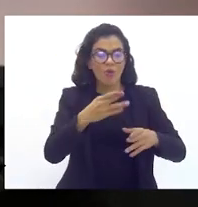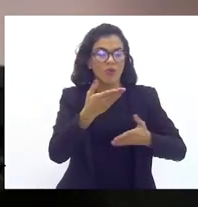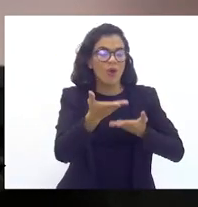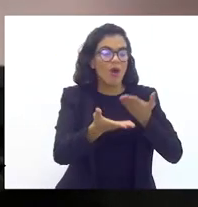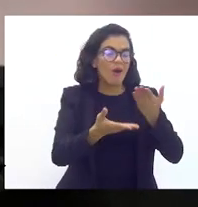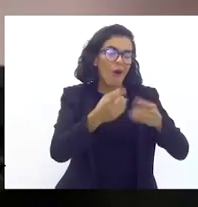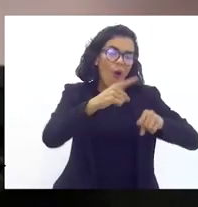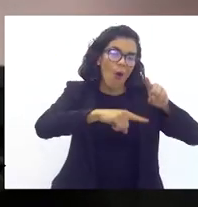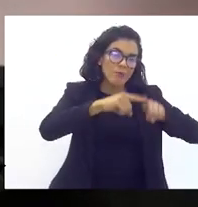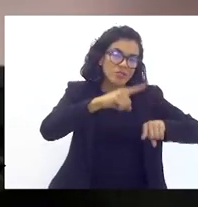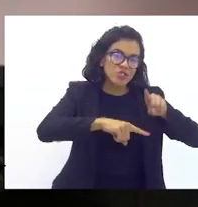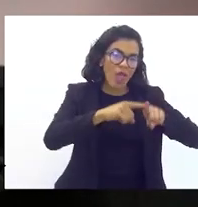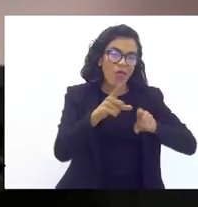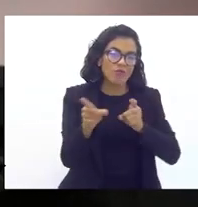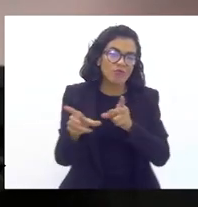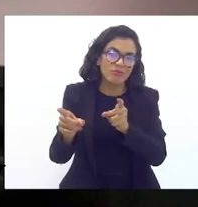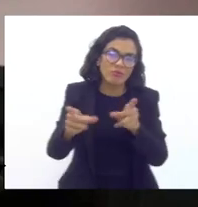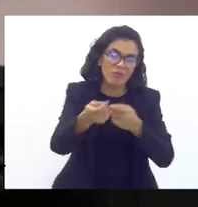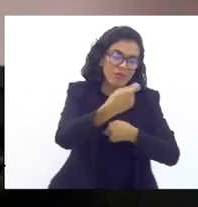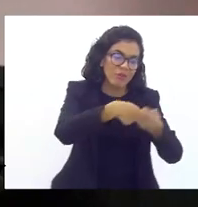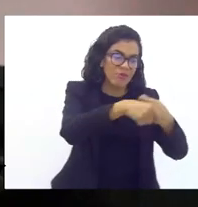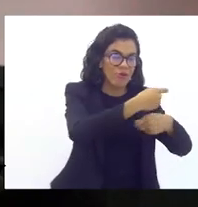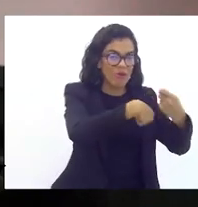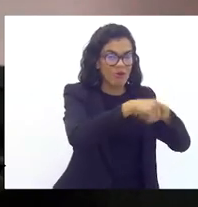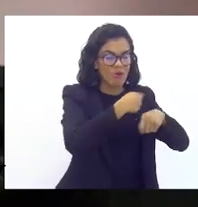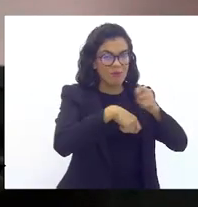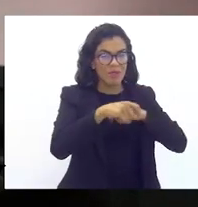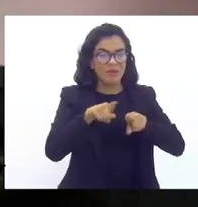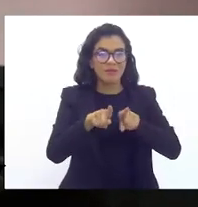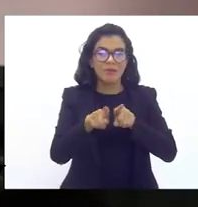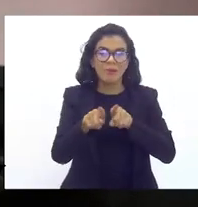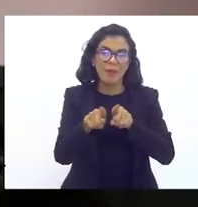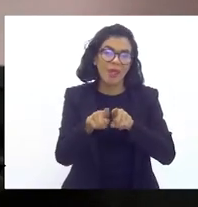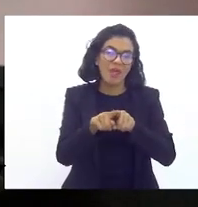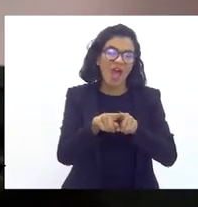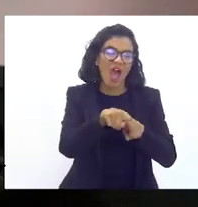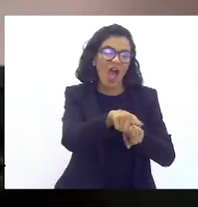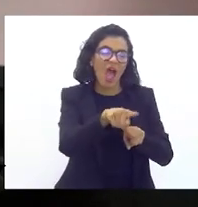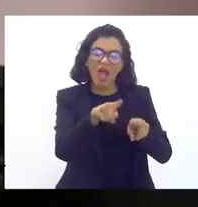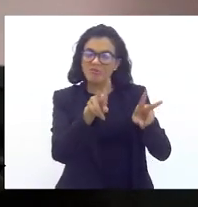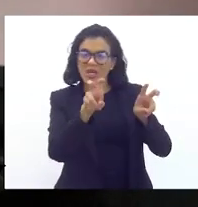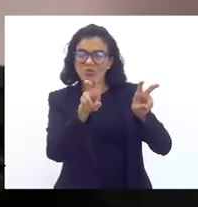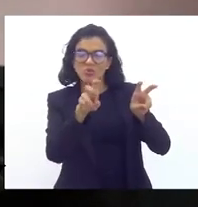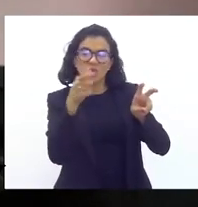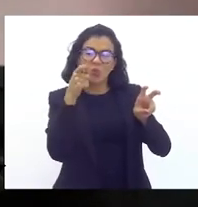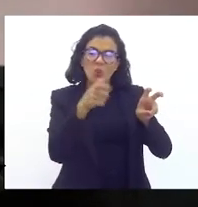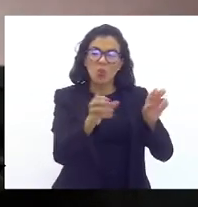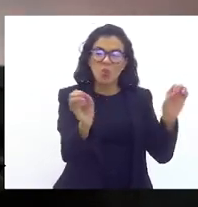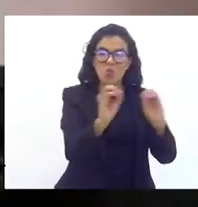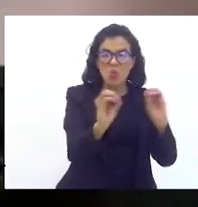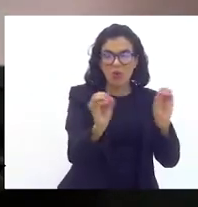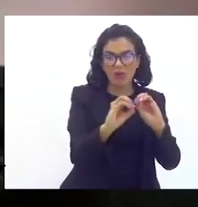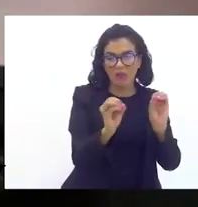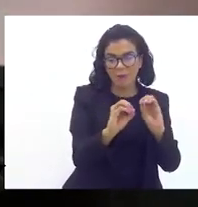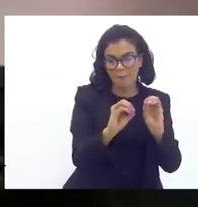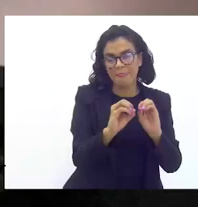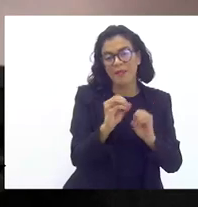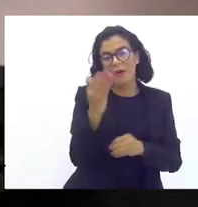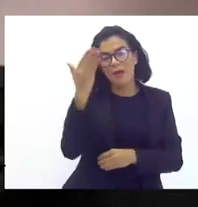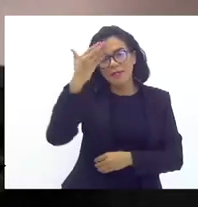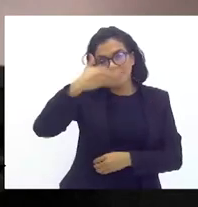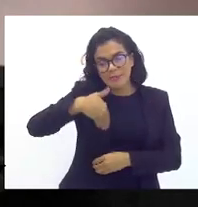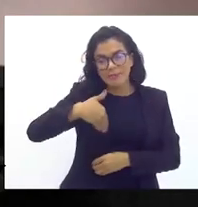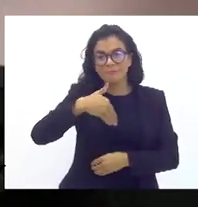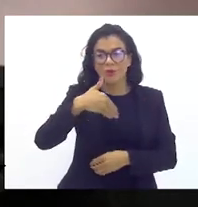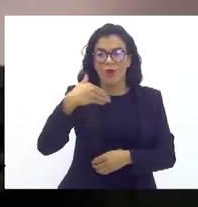de comércio né e de eliminação de assuntos que não interessa Então essas provas